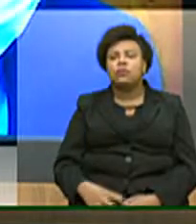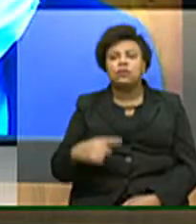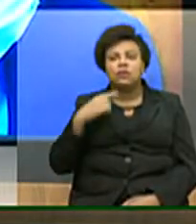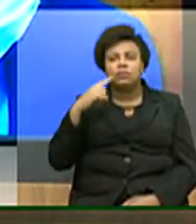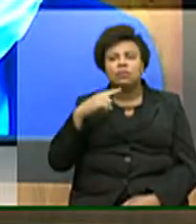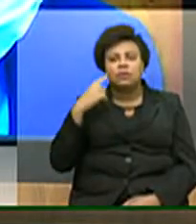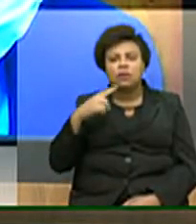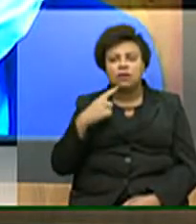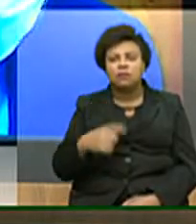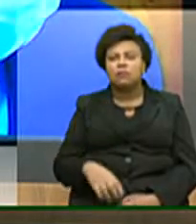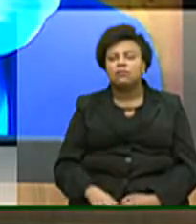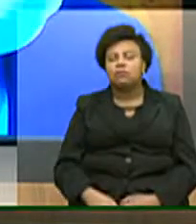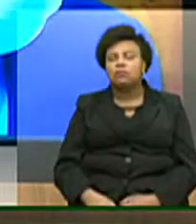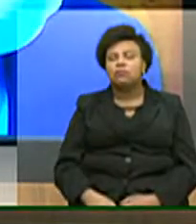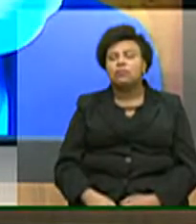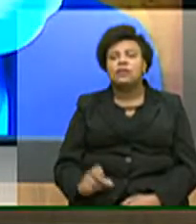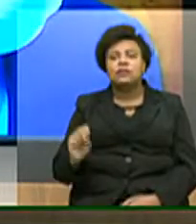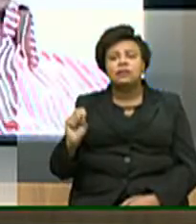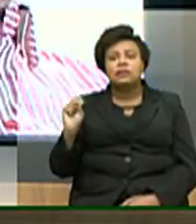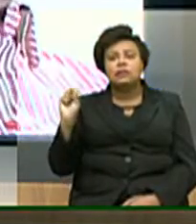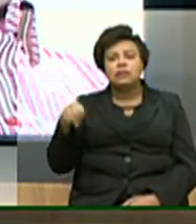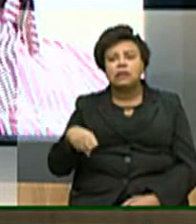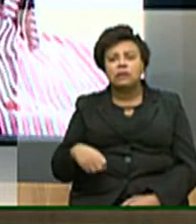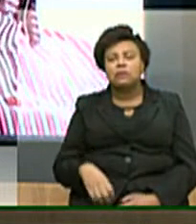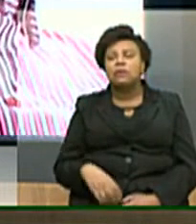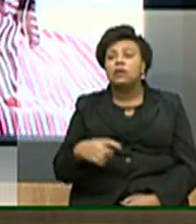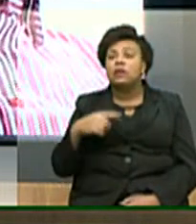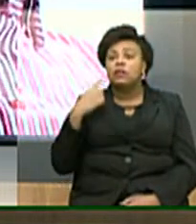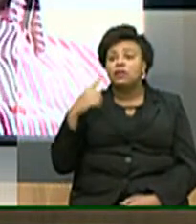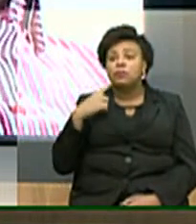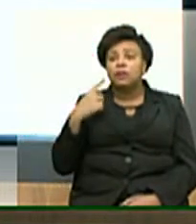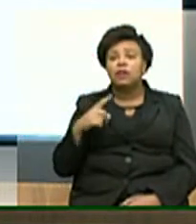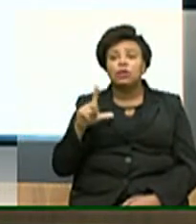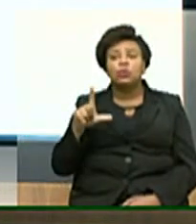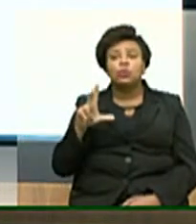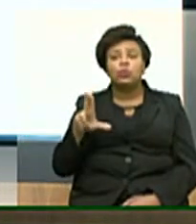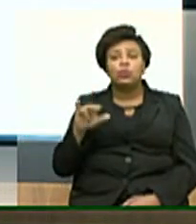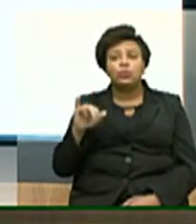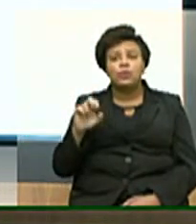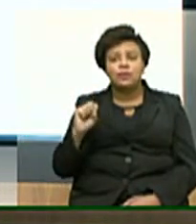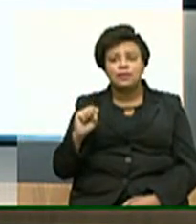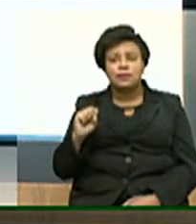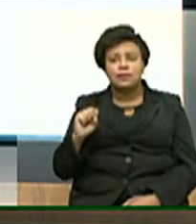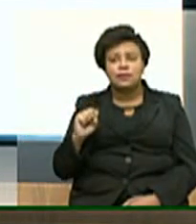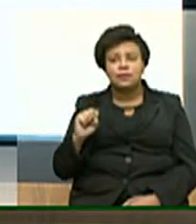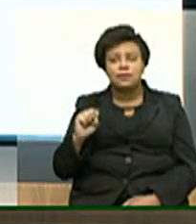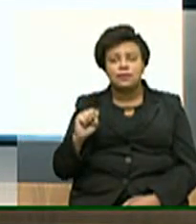Juliana Brizola. Sim. Deputado Luiz Marinco.